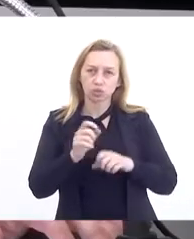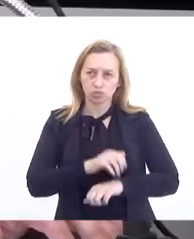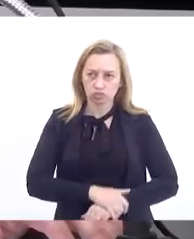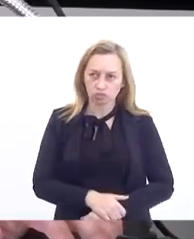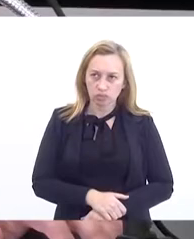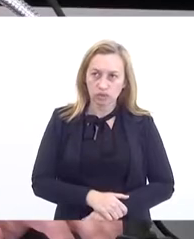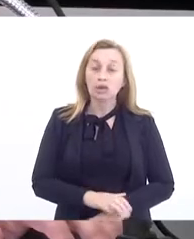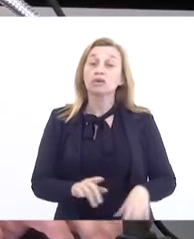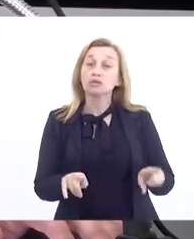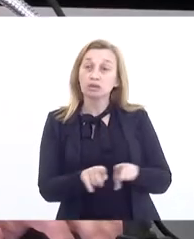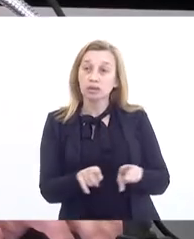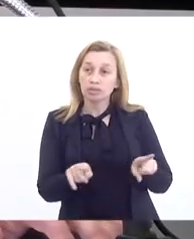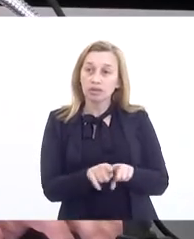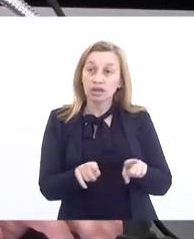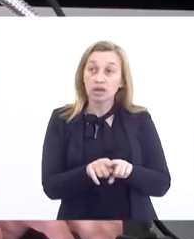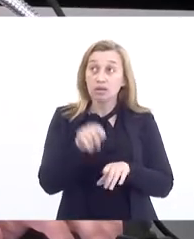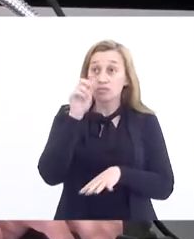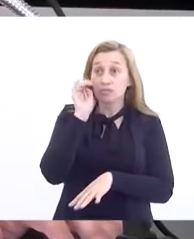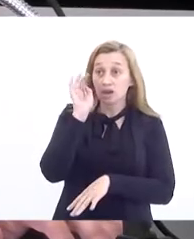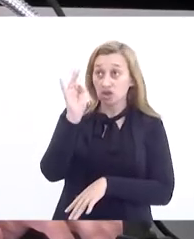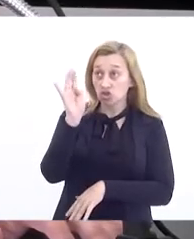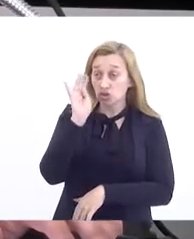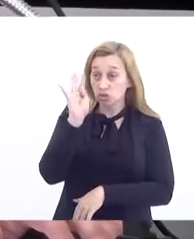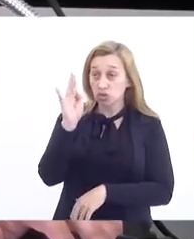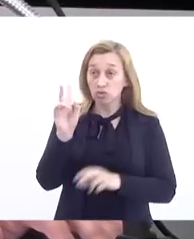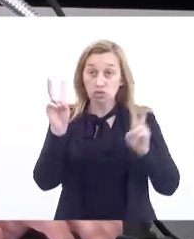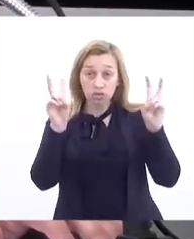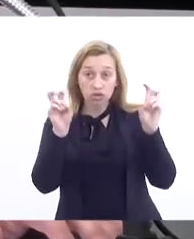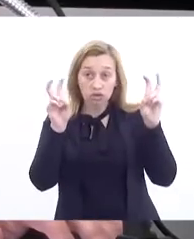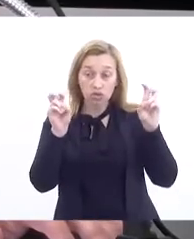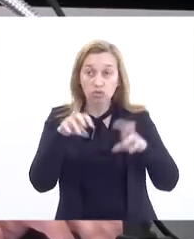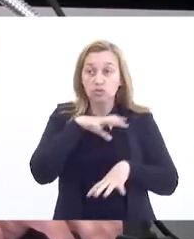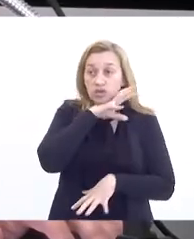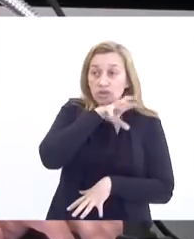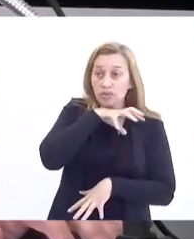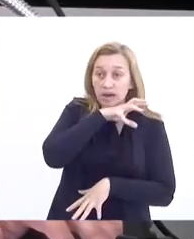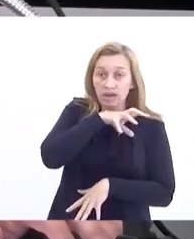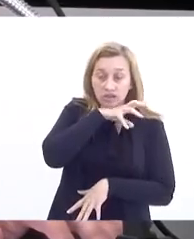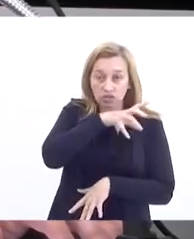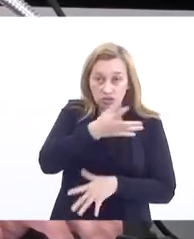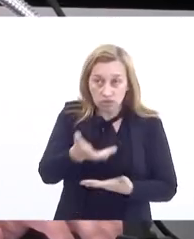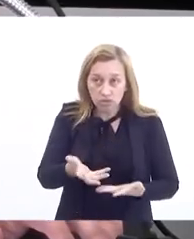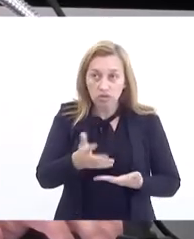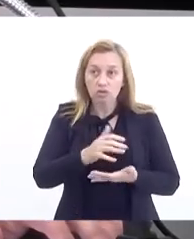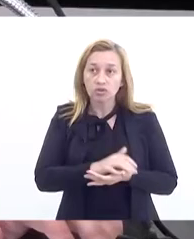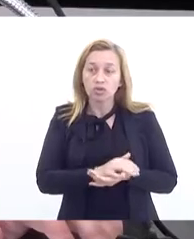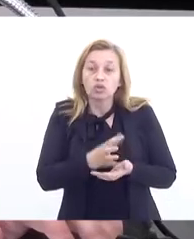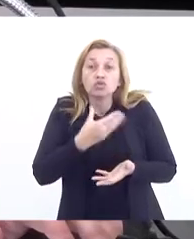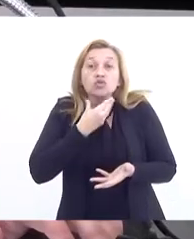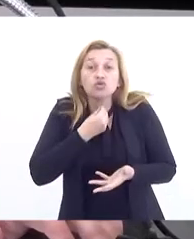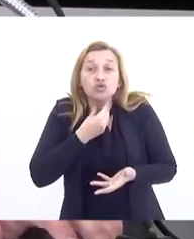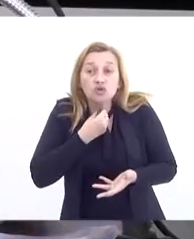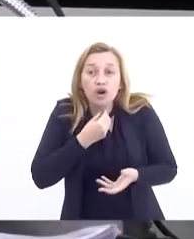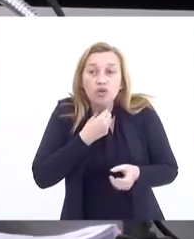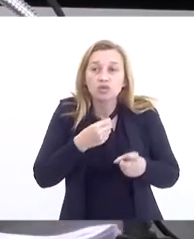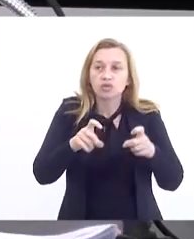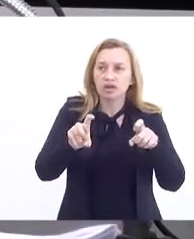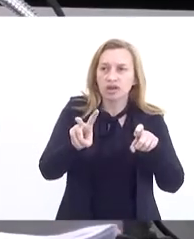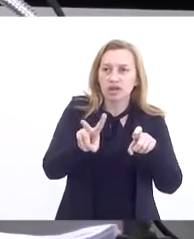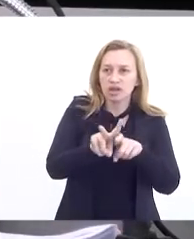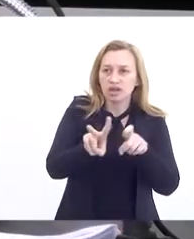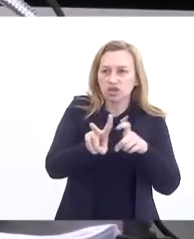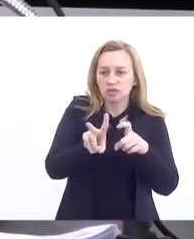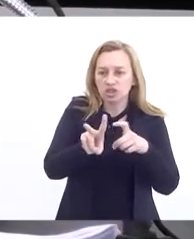e também imagine na questão dos animais, a questão dos falsos veterinários. Então,